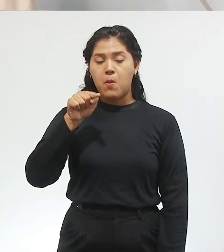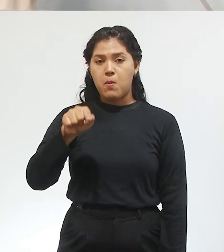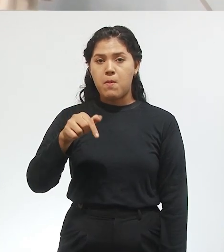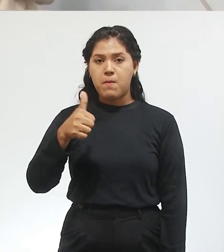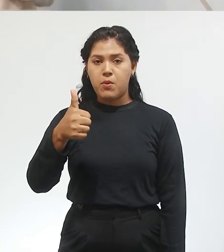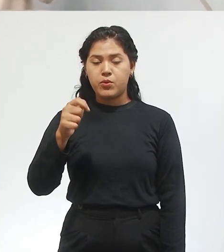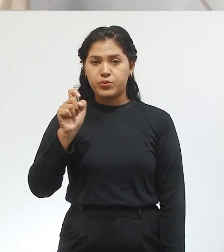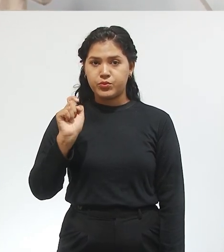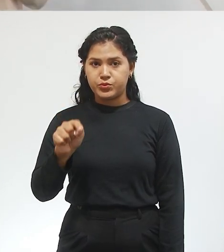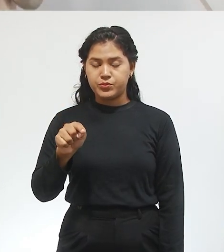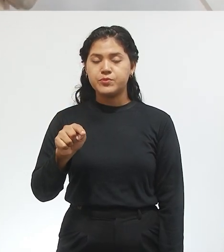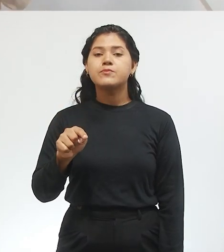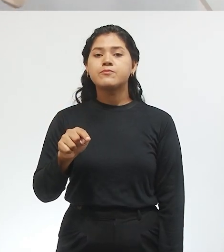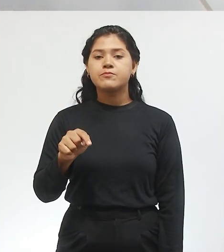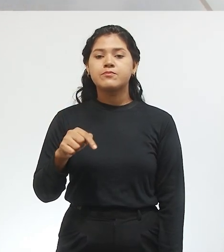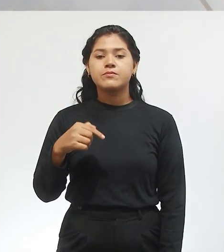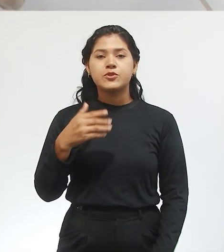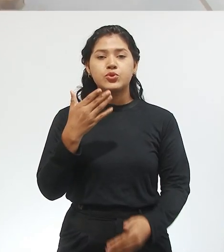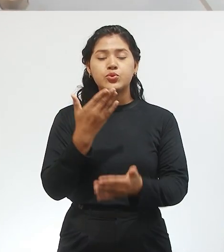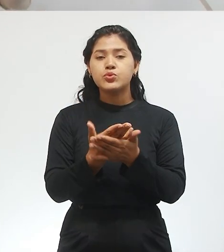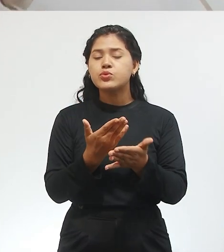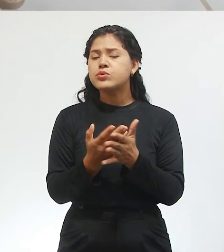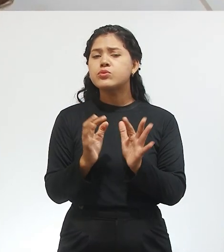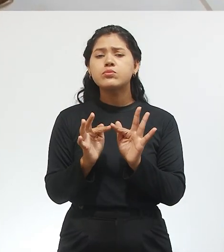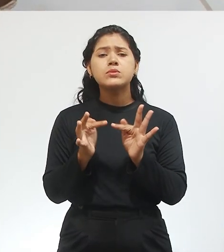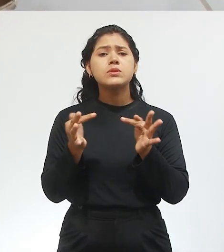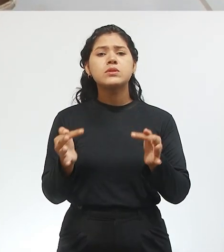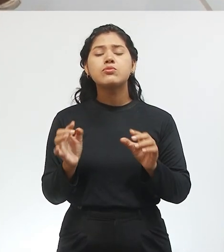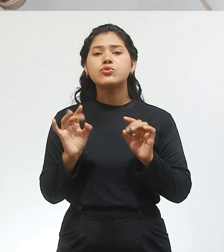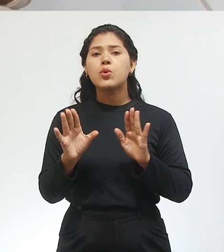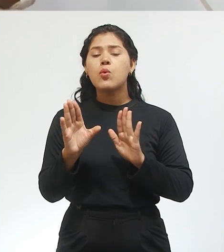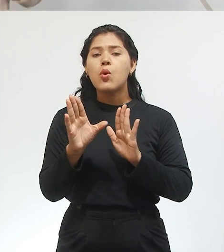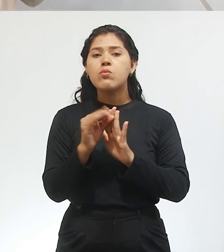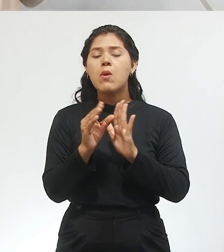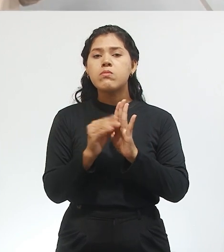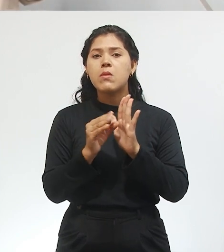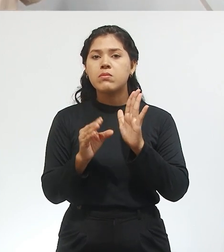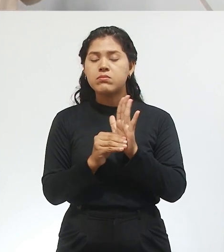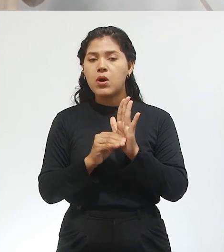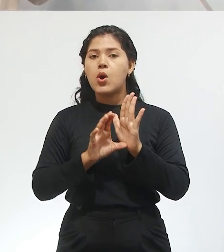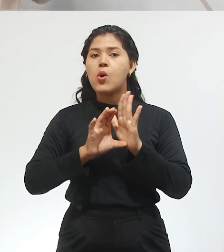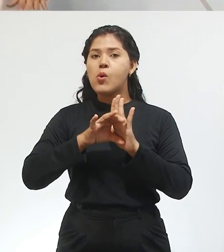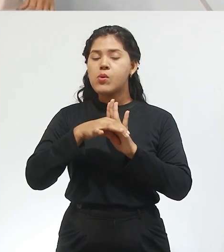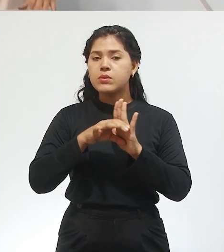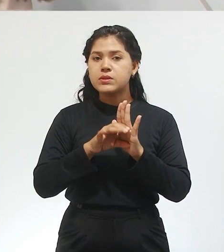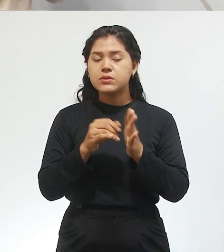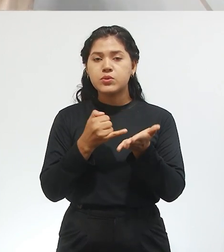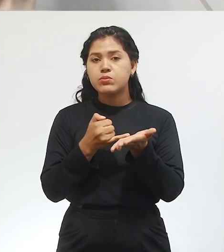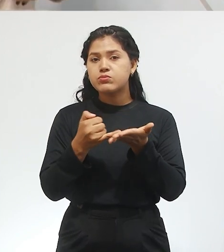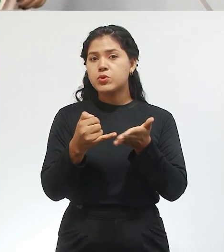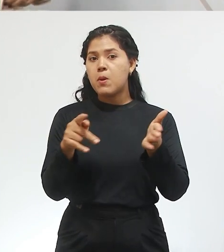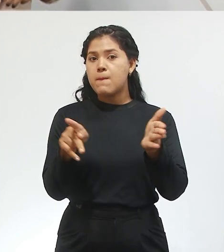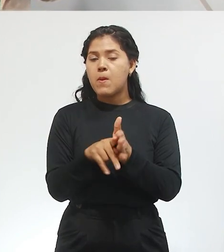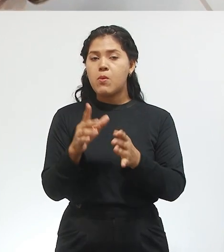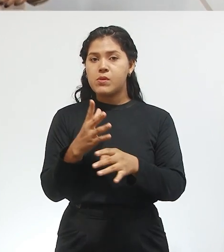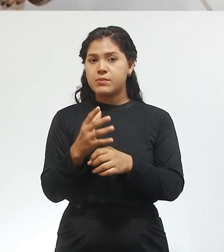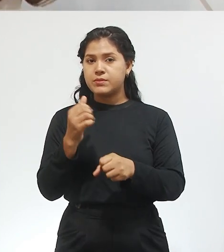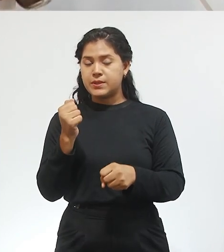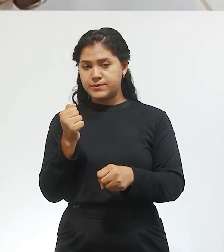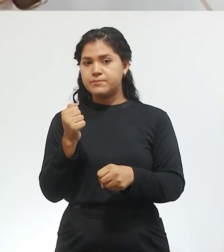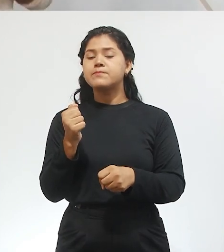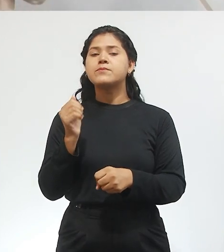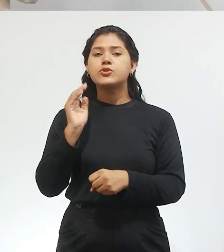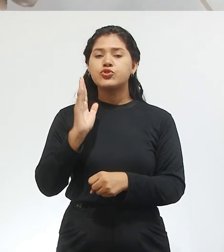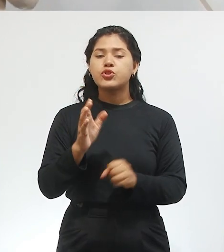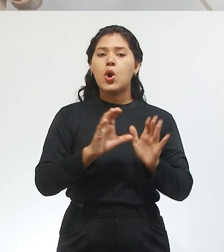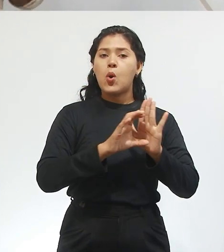Estávamos vendo aqui apenas, né, o que? Os aspectos introdutórios da contabilidade. Vimos aqui o seu